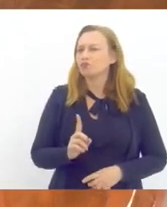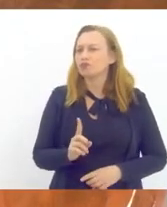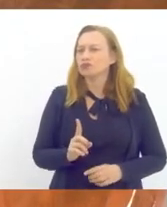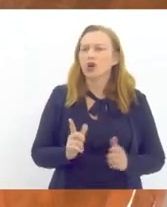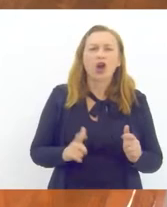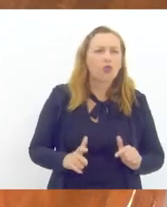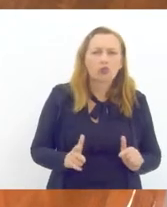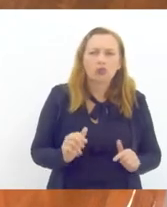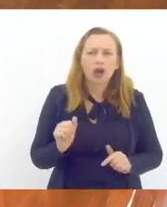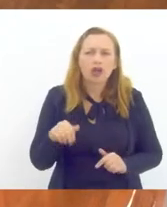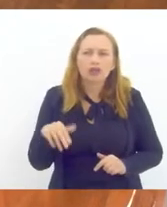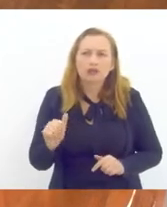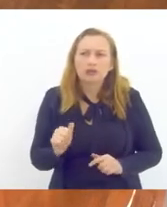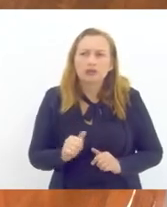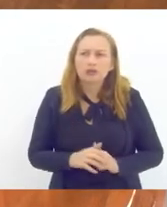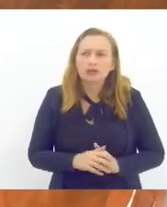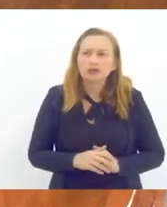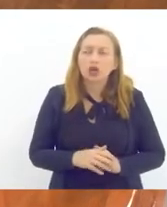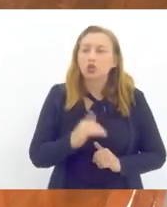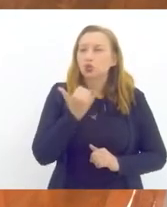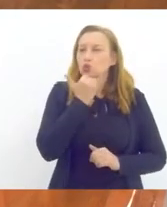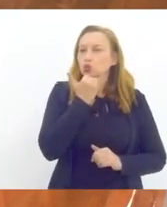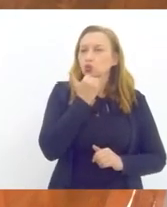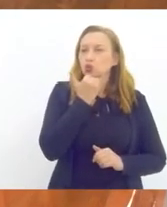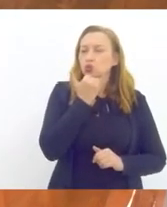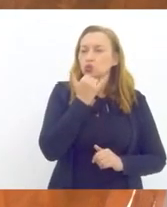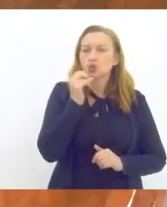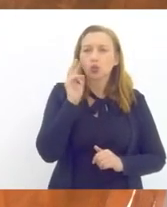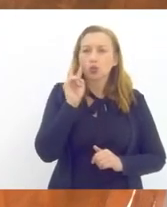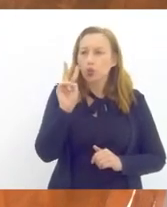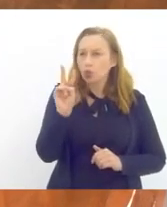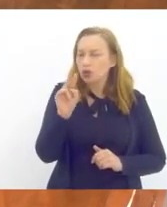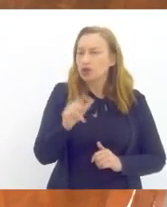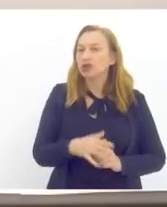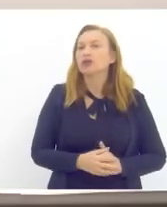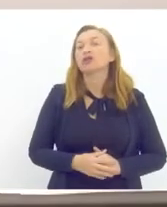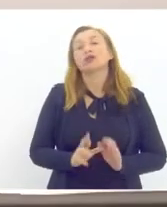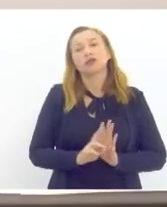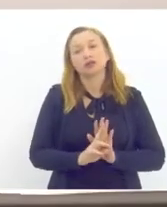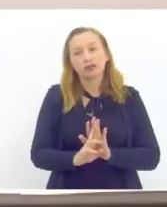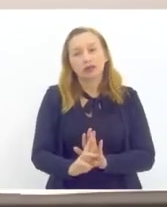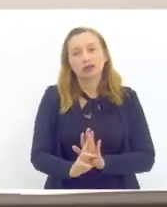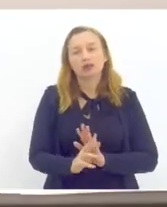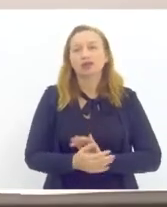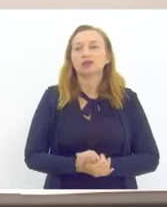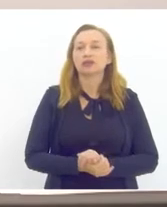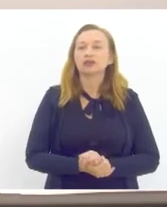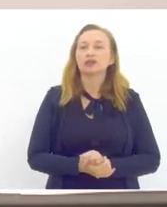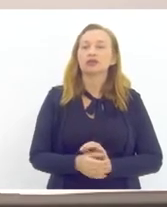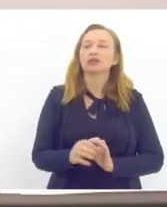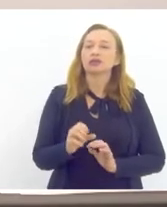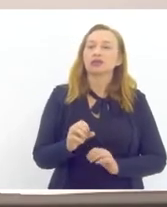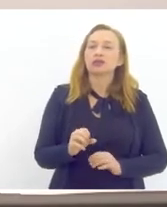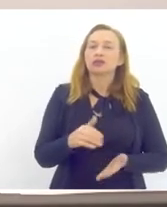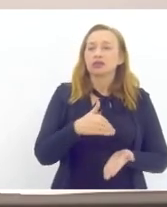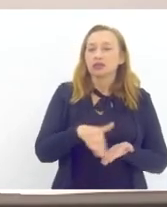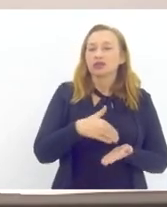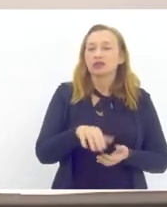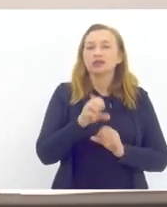Ana? Ah, desculpe, é que eu olhei ali, representando a nossa SEDUC. A